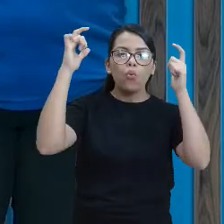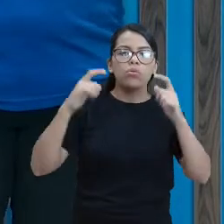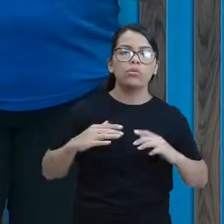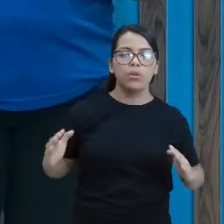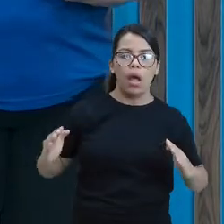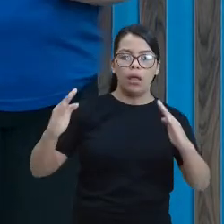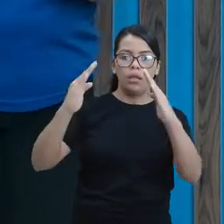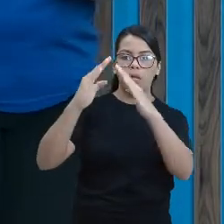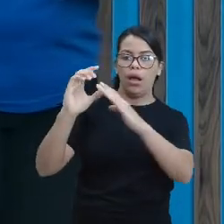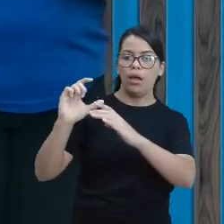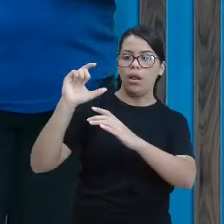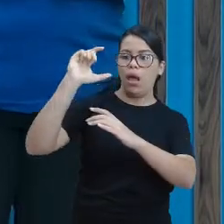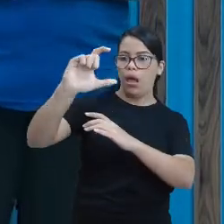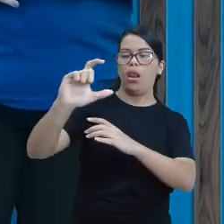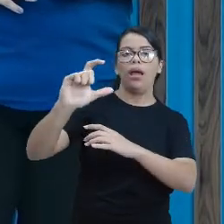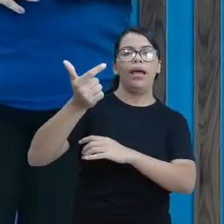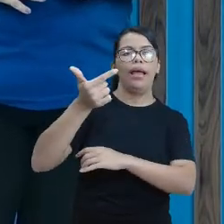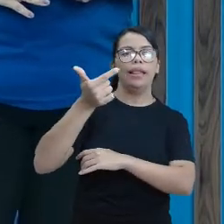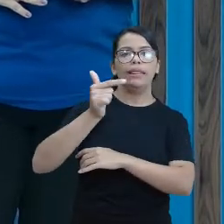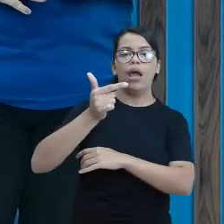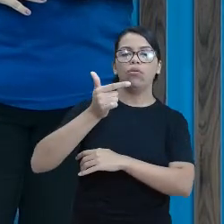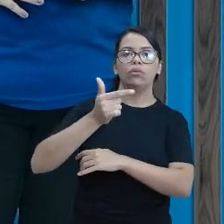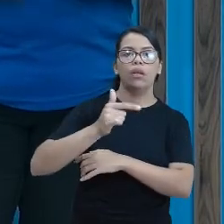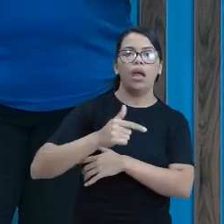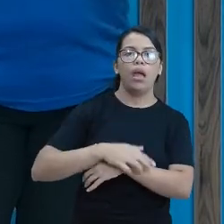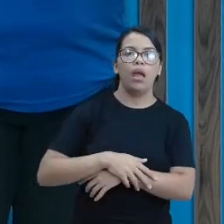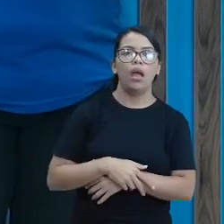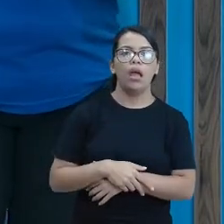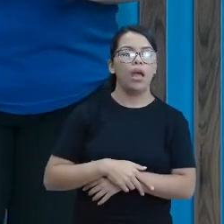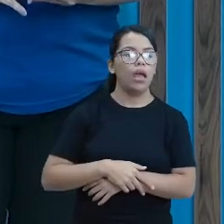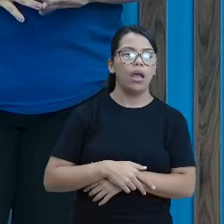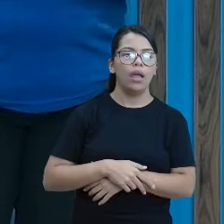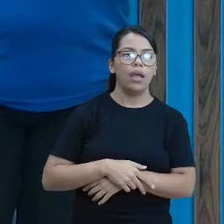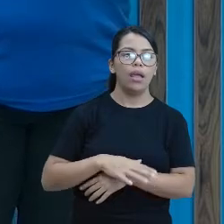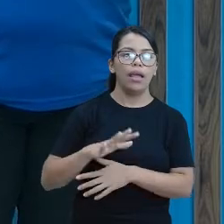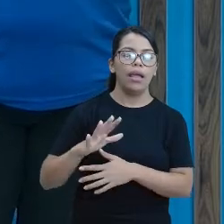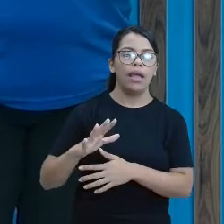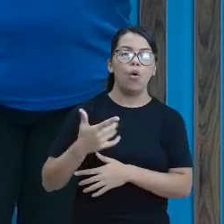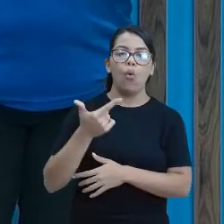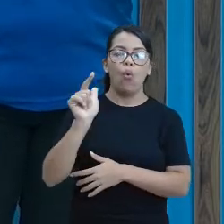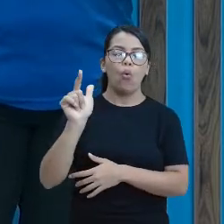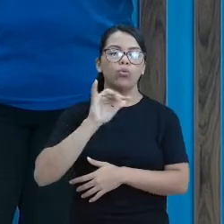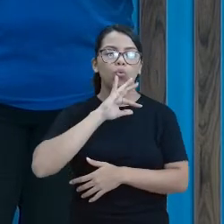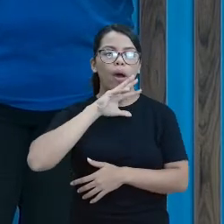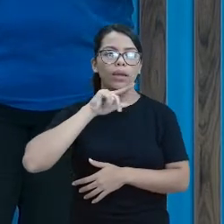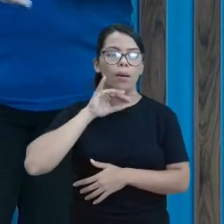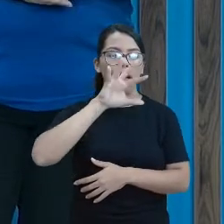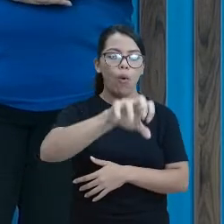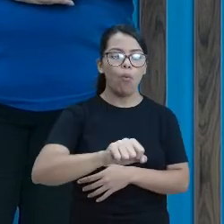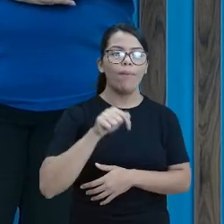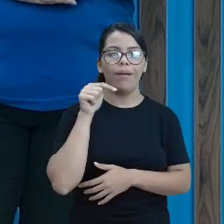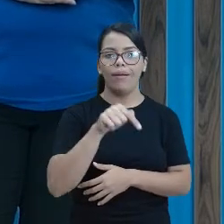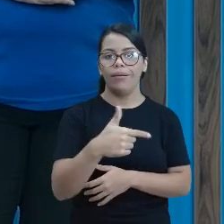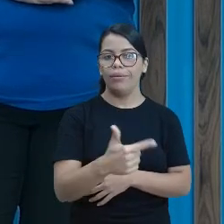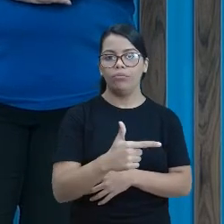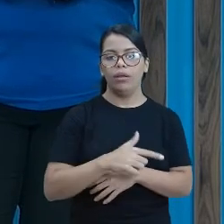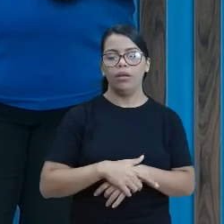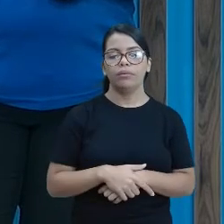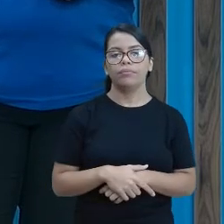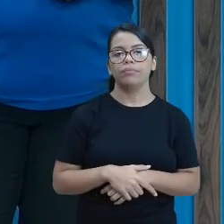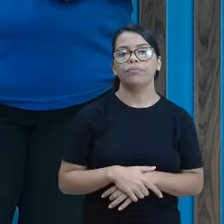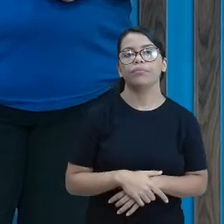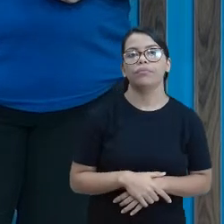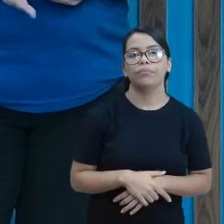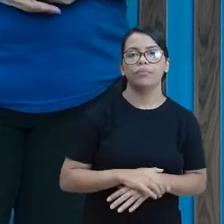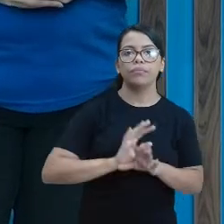um predador aí nesse ambiente para ele. O único predador que poderia ser, né, que esse